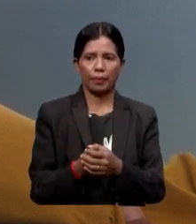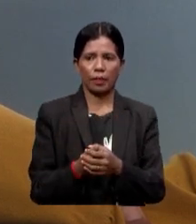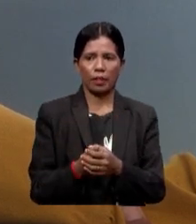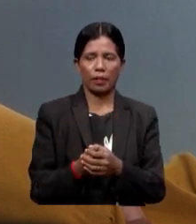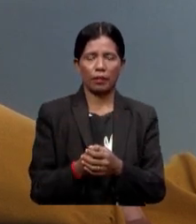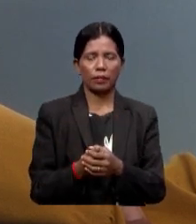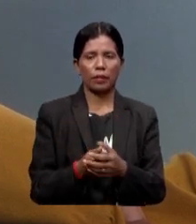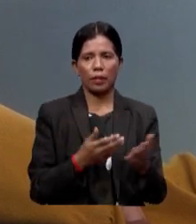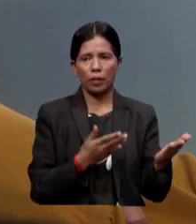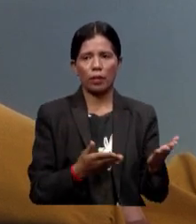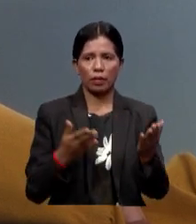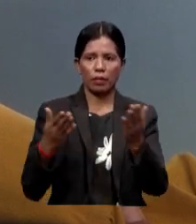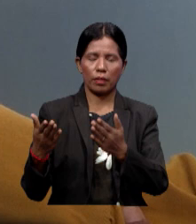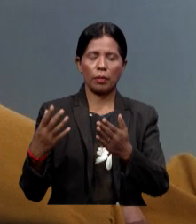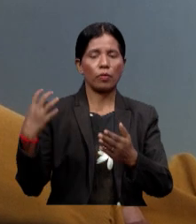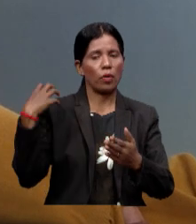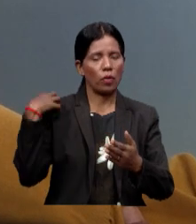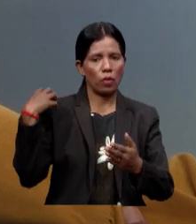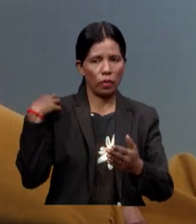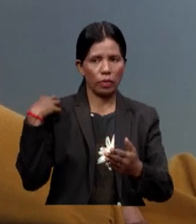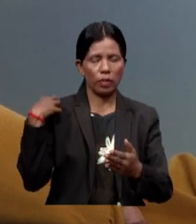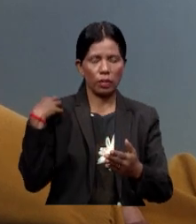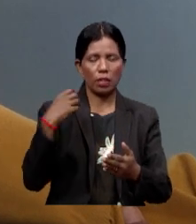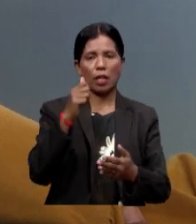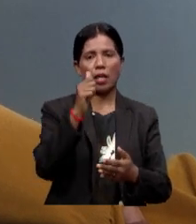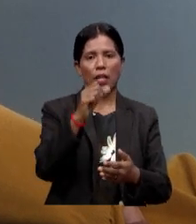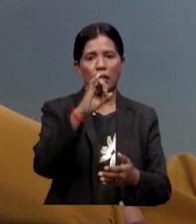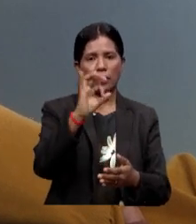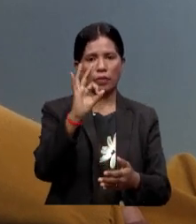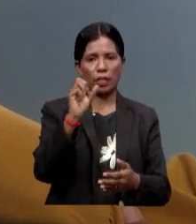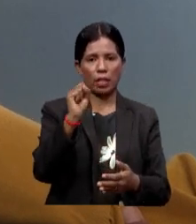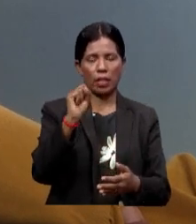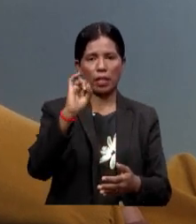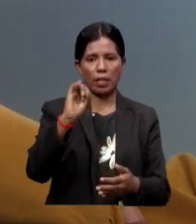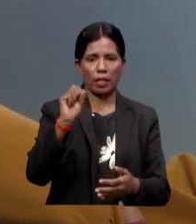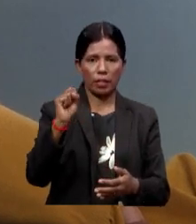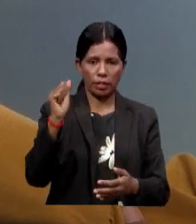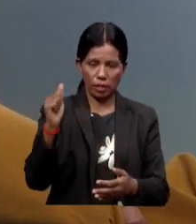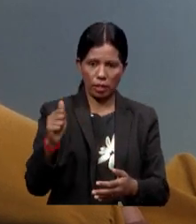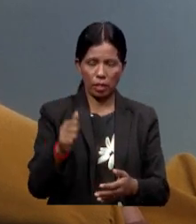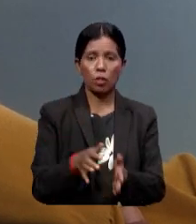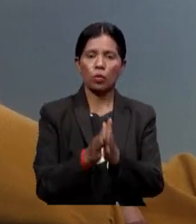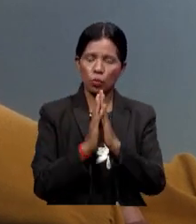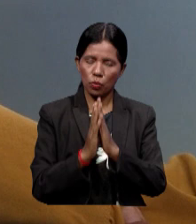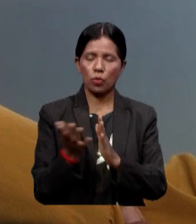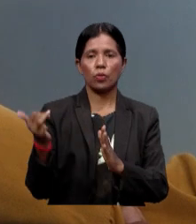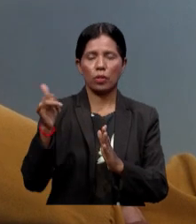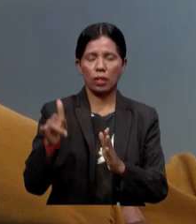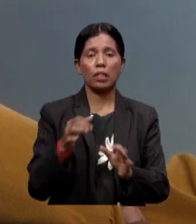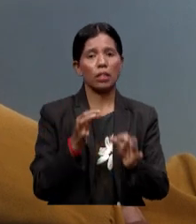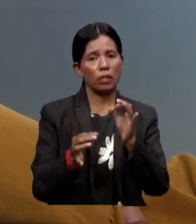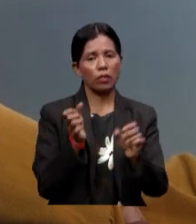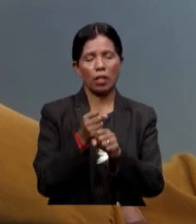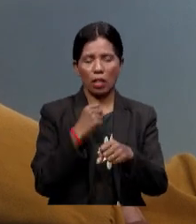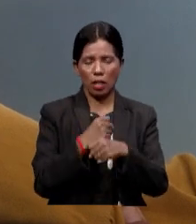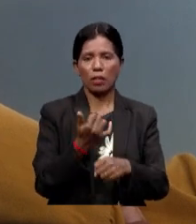ba sedebe. Aí fez a minha para o de Rusunia, sem a sala, o de Fute